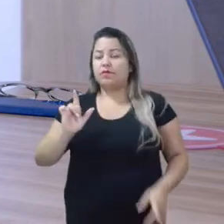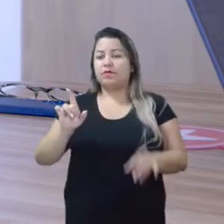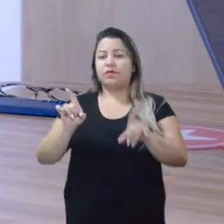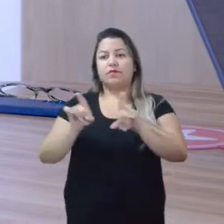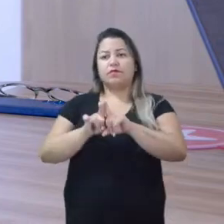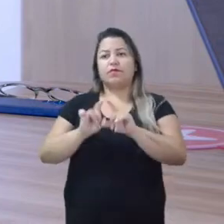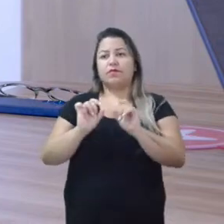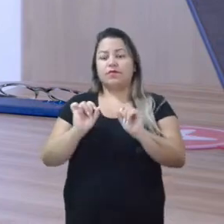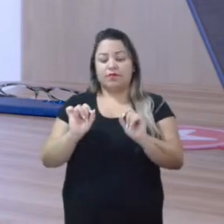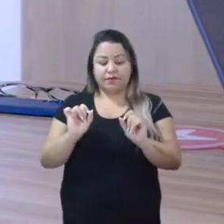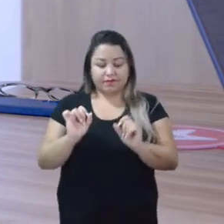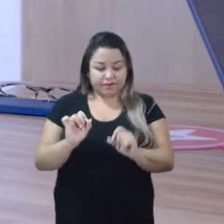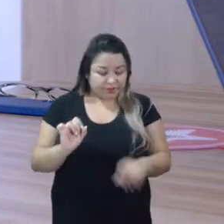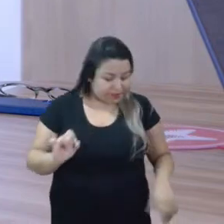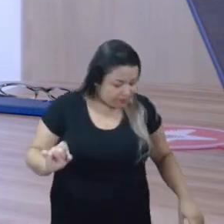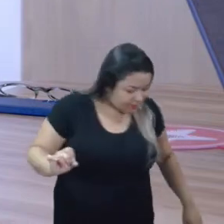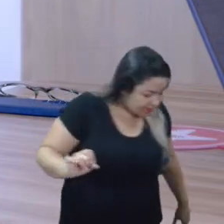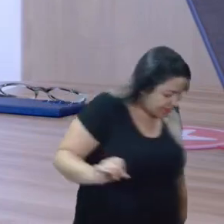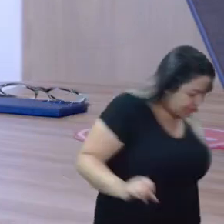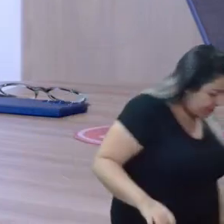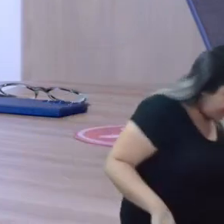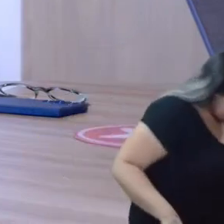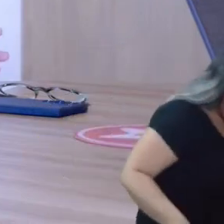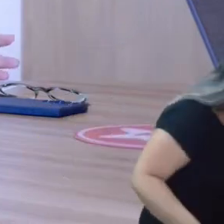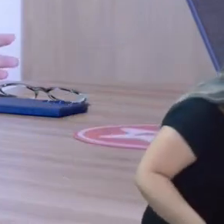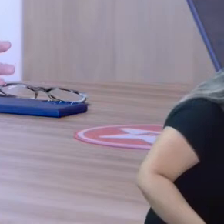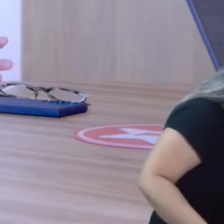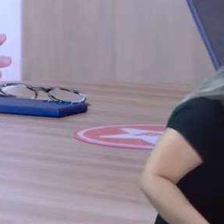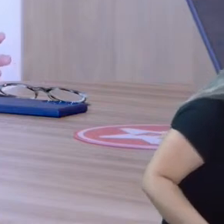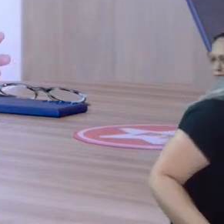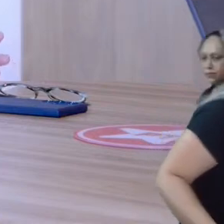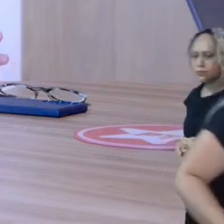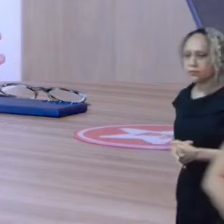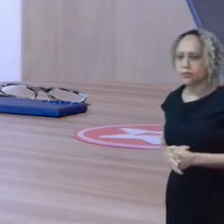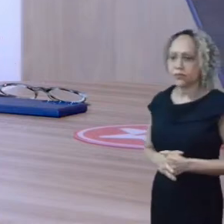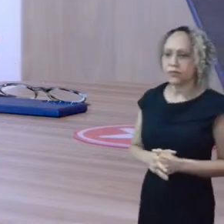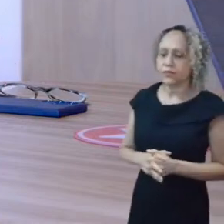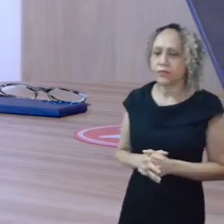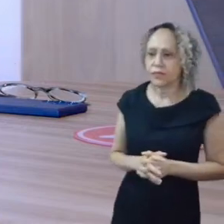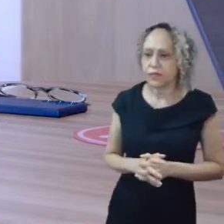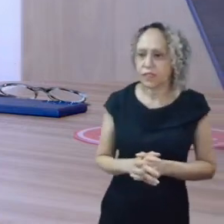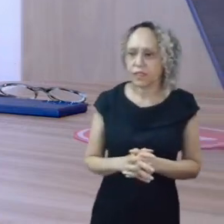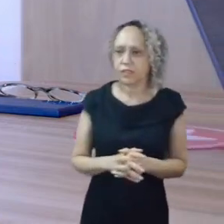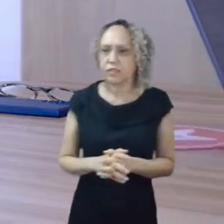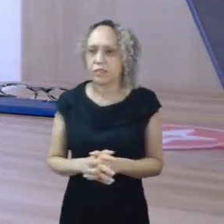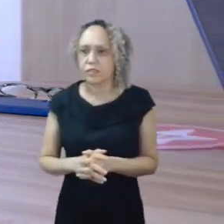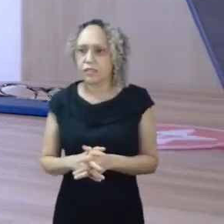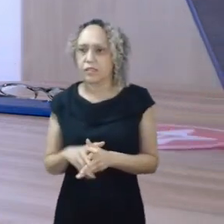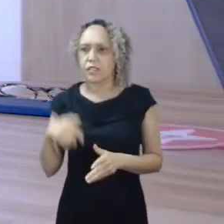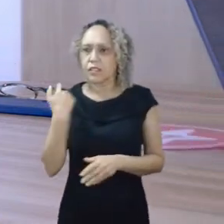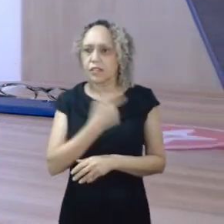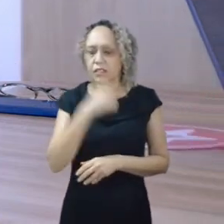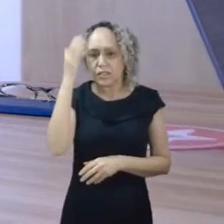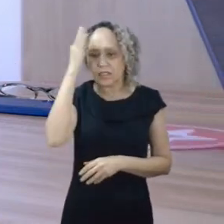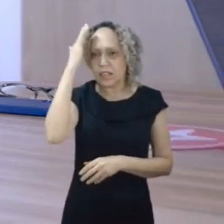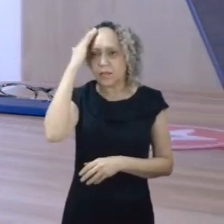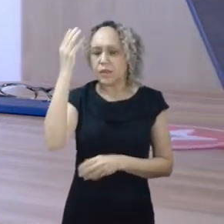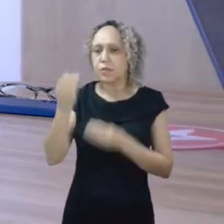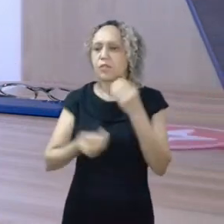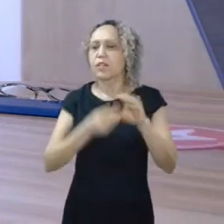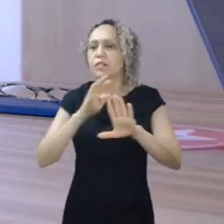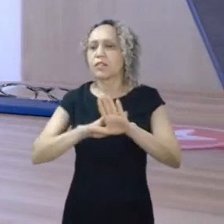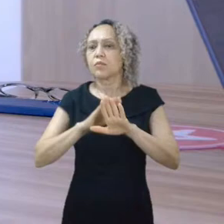advogados fizeram perante o Supremo, há uma série de argumentos jurídicos, mas tem muita coisa que não foi dita e que a gente sabe que está por trás desse julgamento.